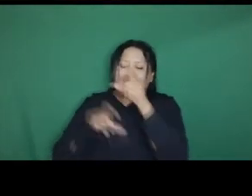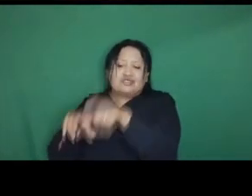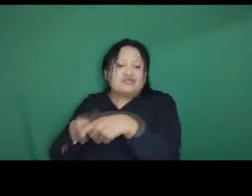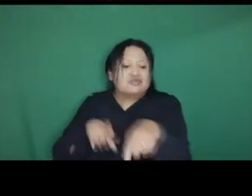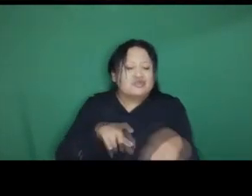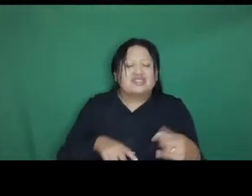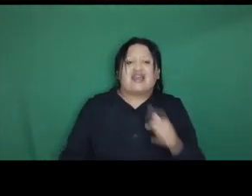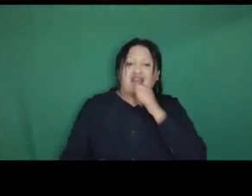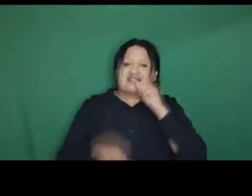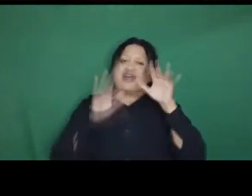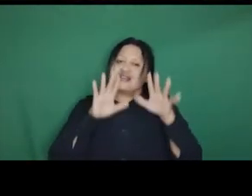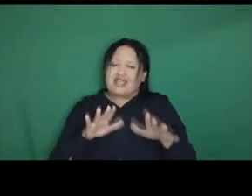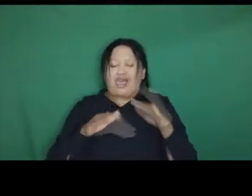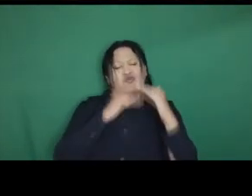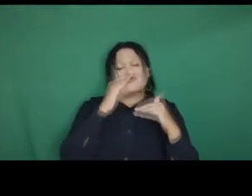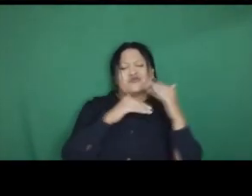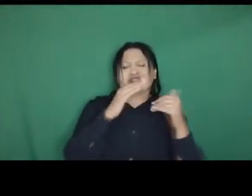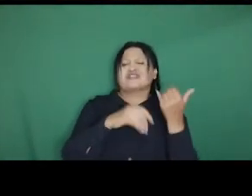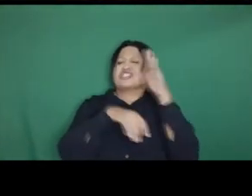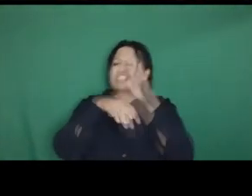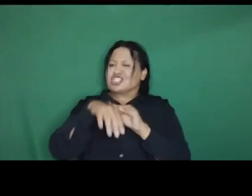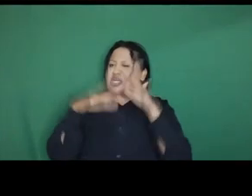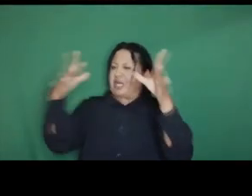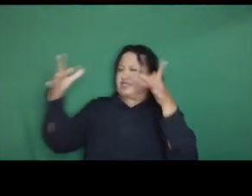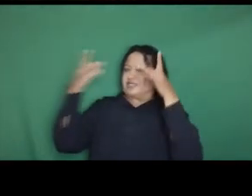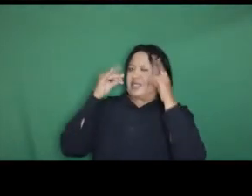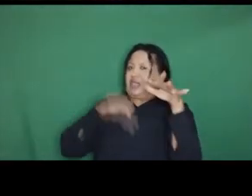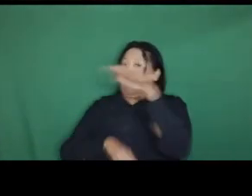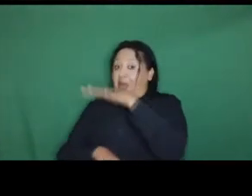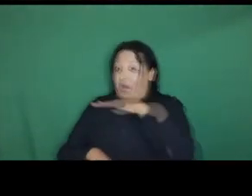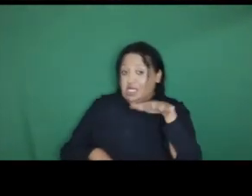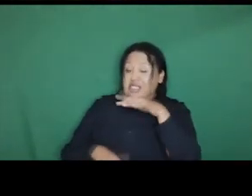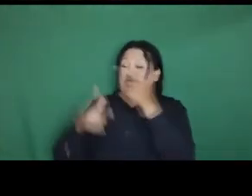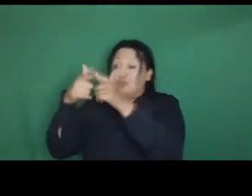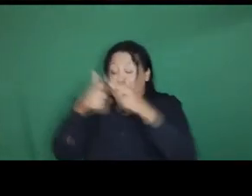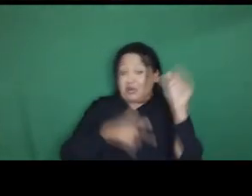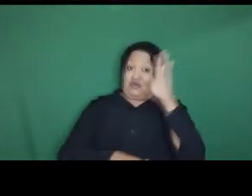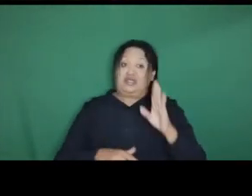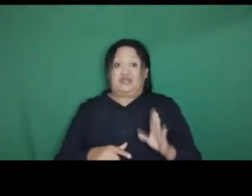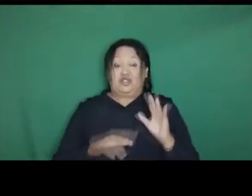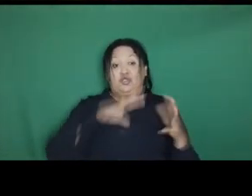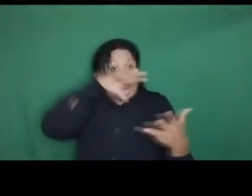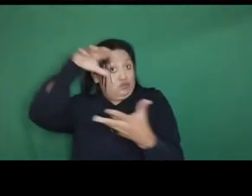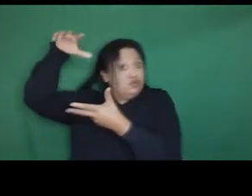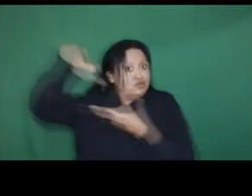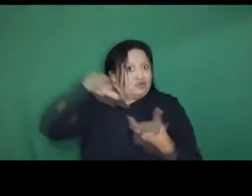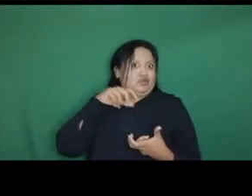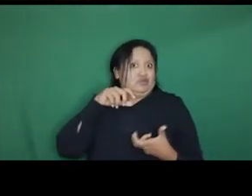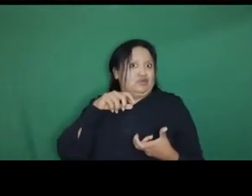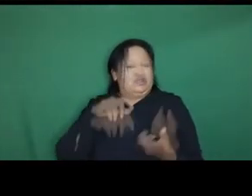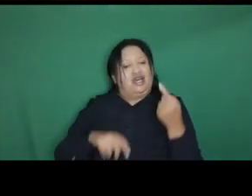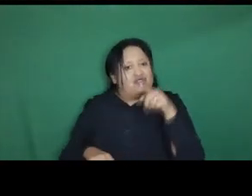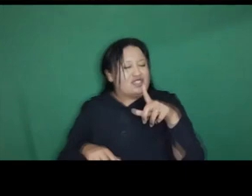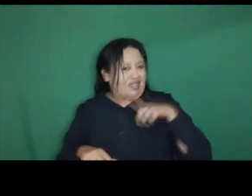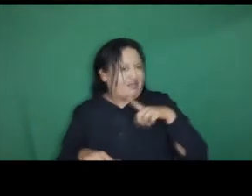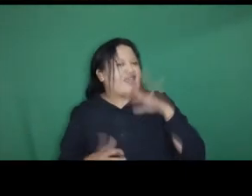nas áreas de cultivo e ainda assim não é um processo que chame assim atenção na maioria das situações do Brasil né e